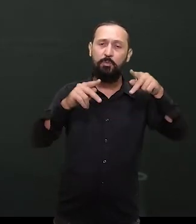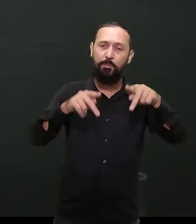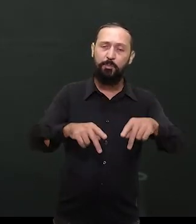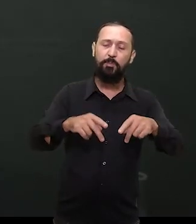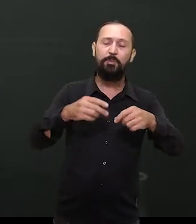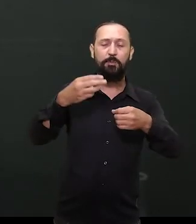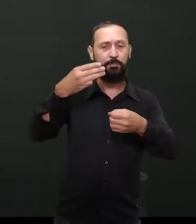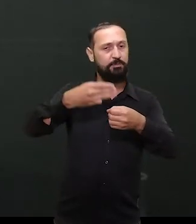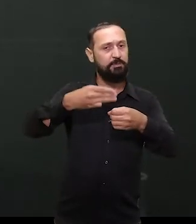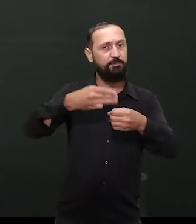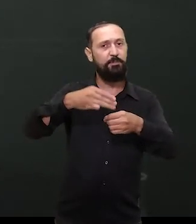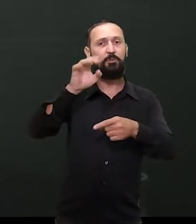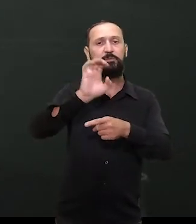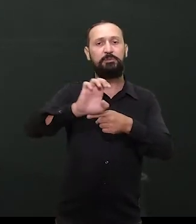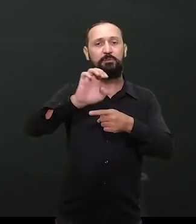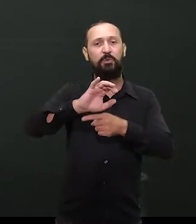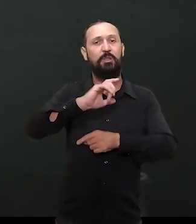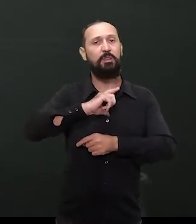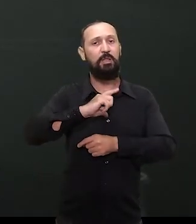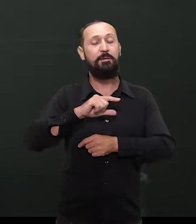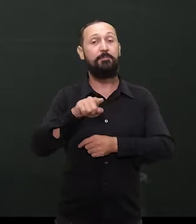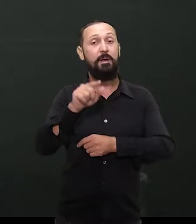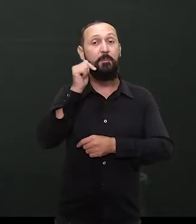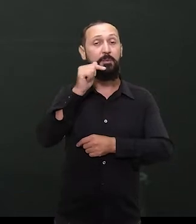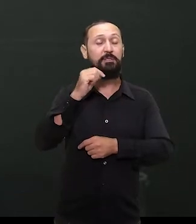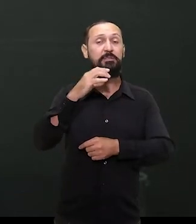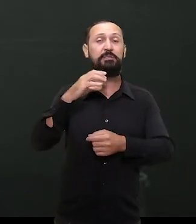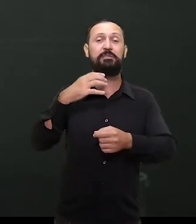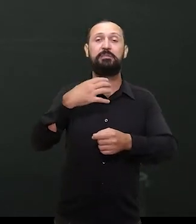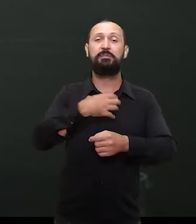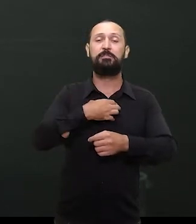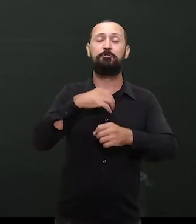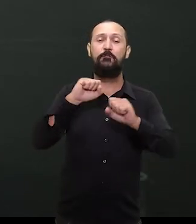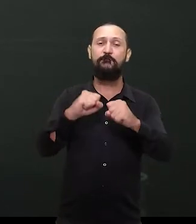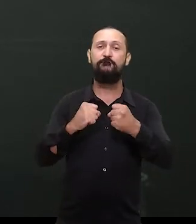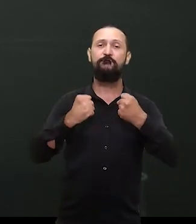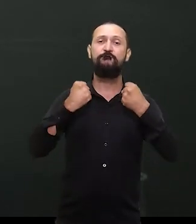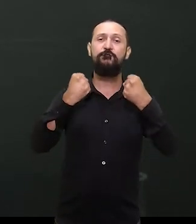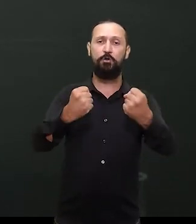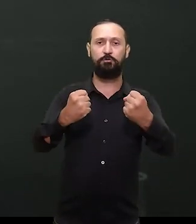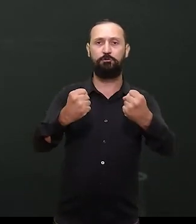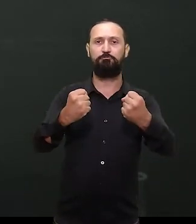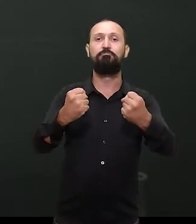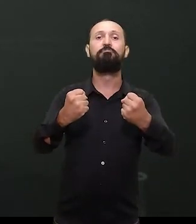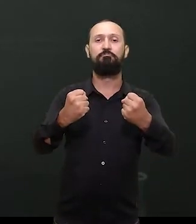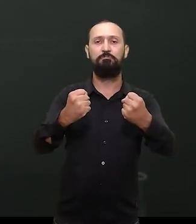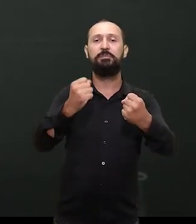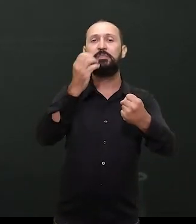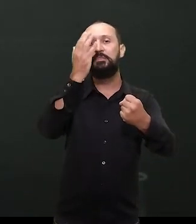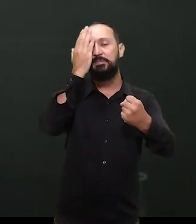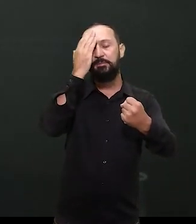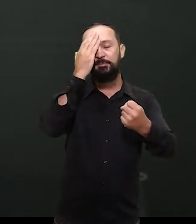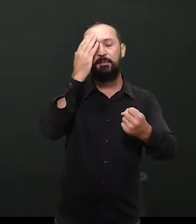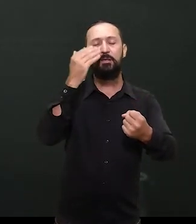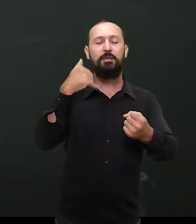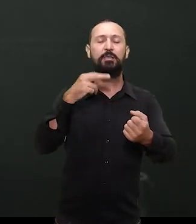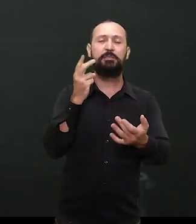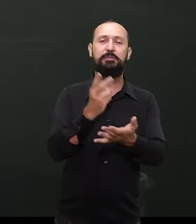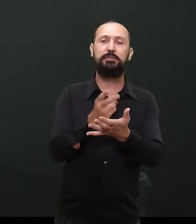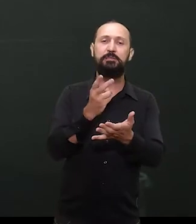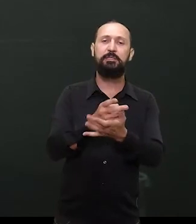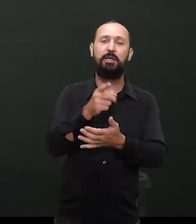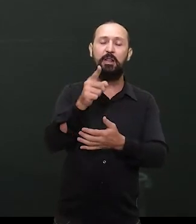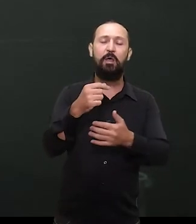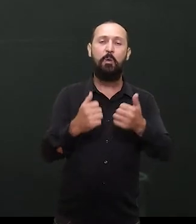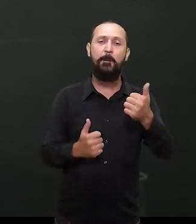e estaduais estão disponíveis para mulher se sente fortalecido e ter certeza que na maioria das vezes